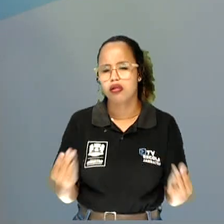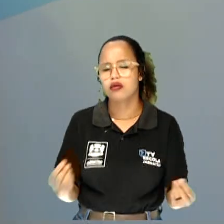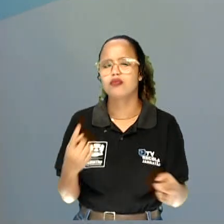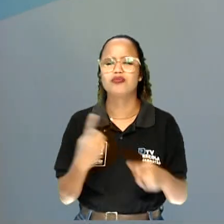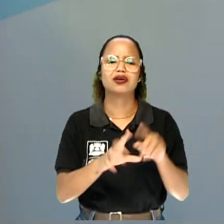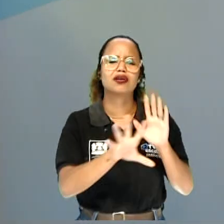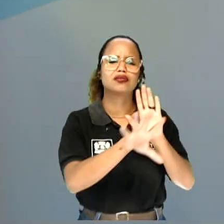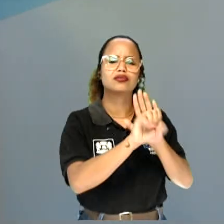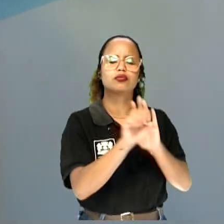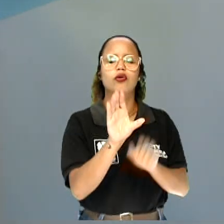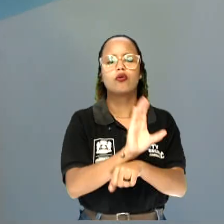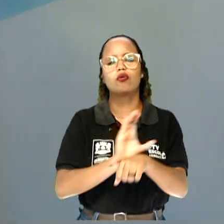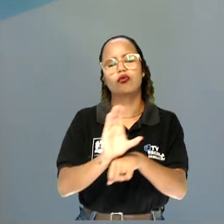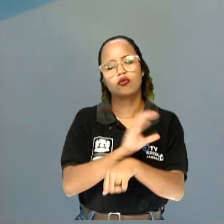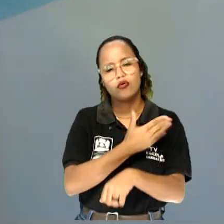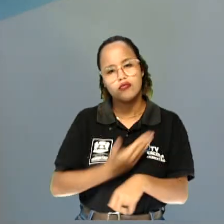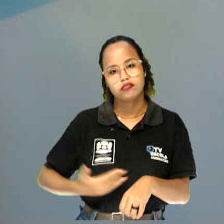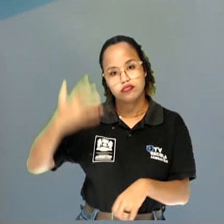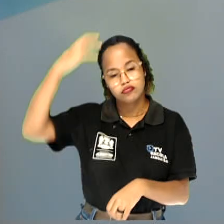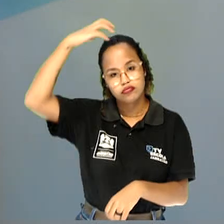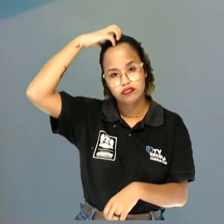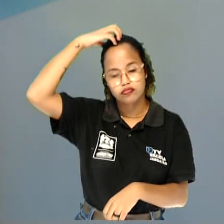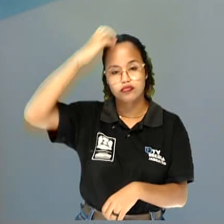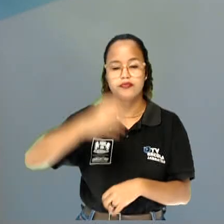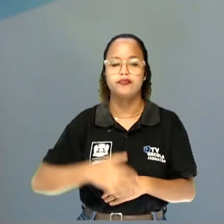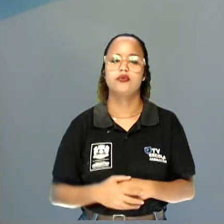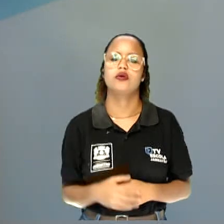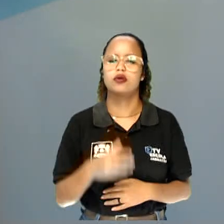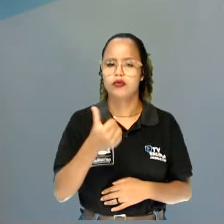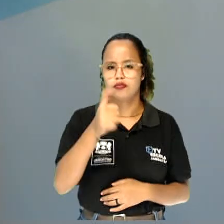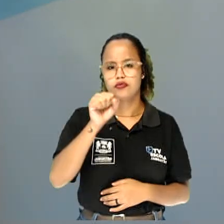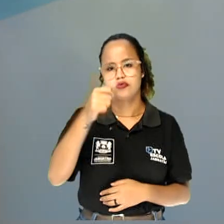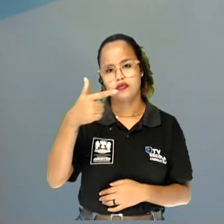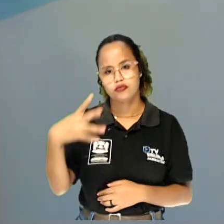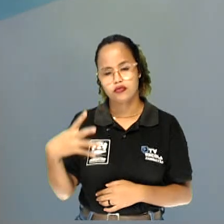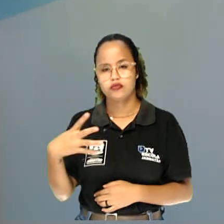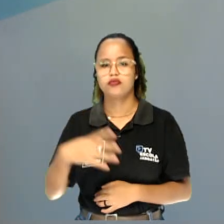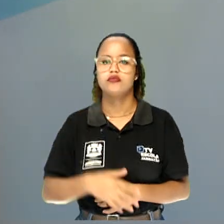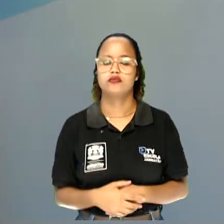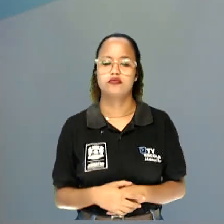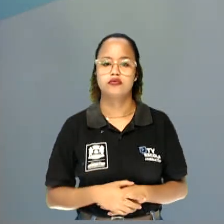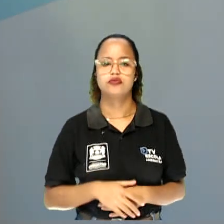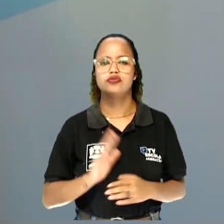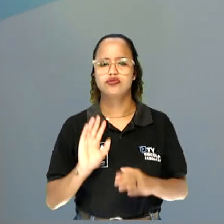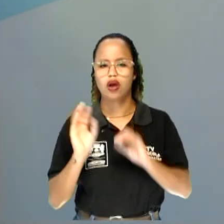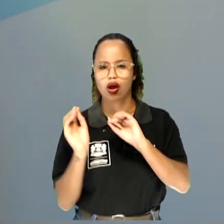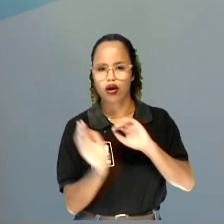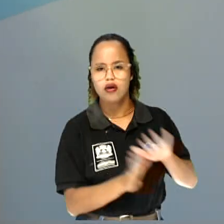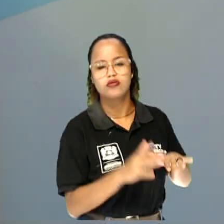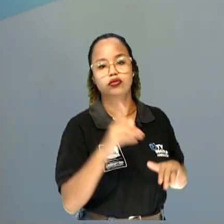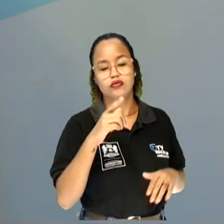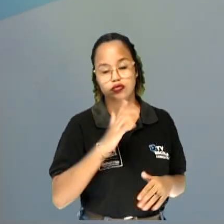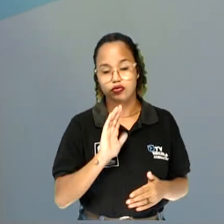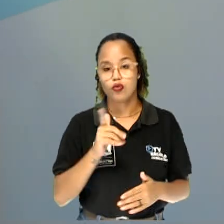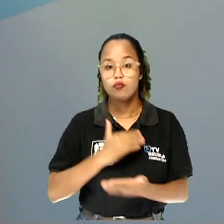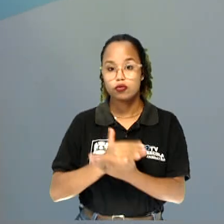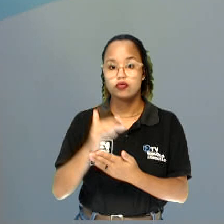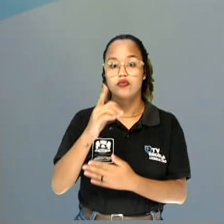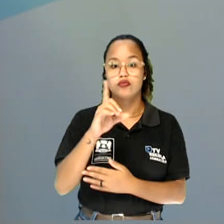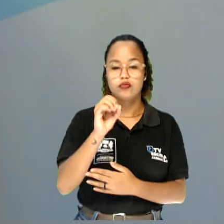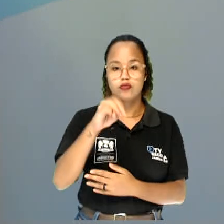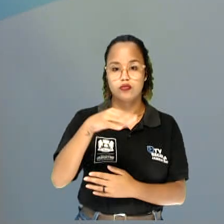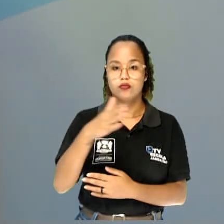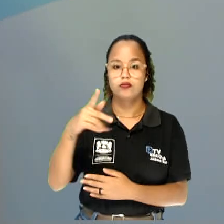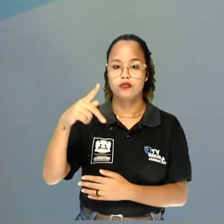daquela Constituição monárquica, a Constituição de 1824, que havia sido outorgada por Dom Pedro I. Nesse